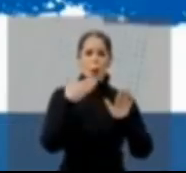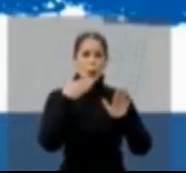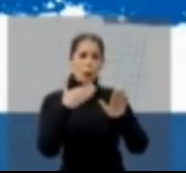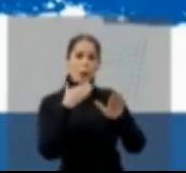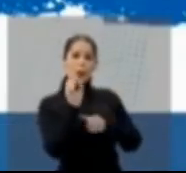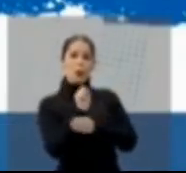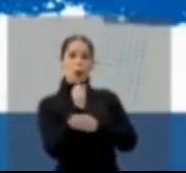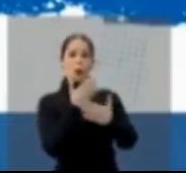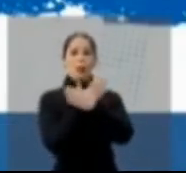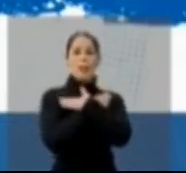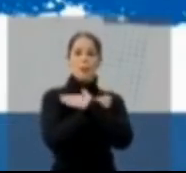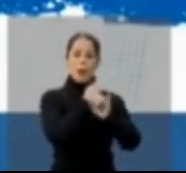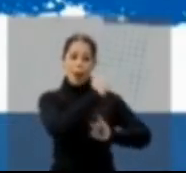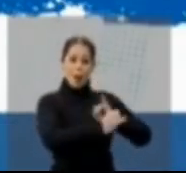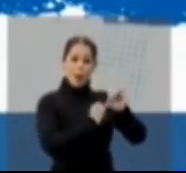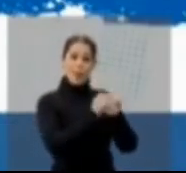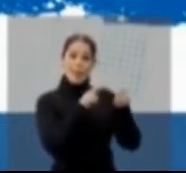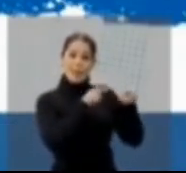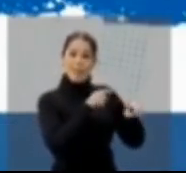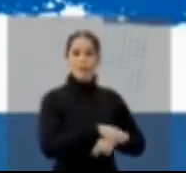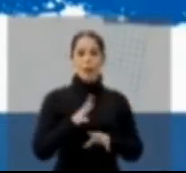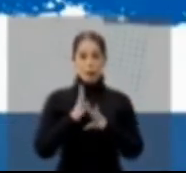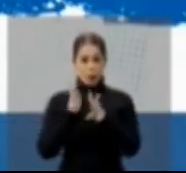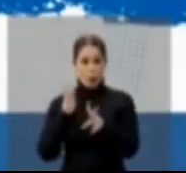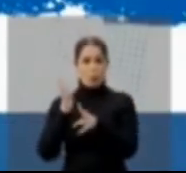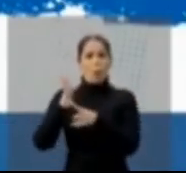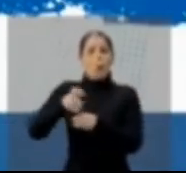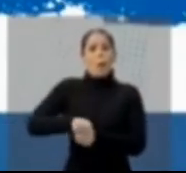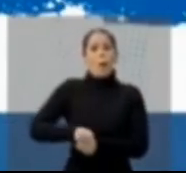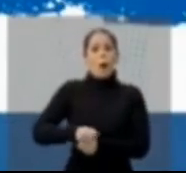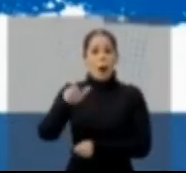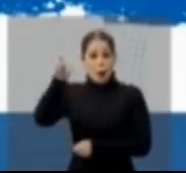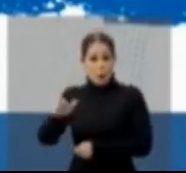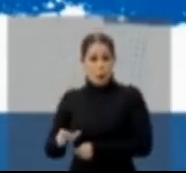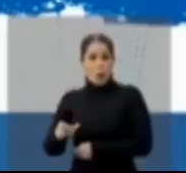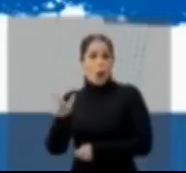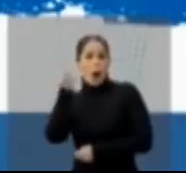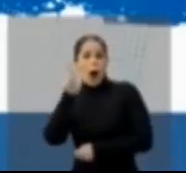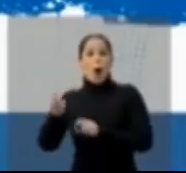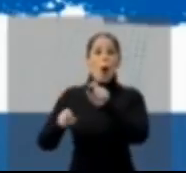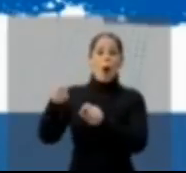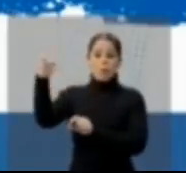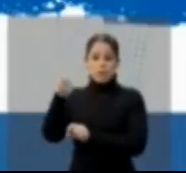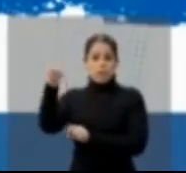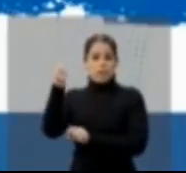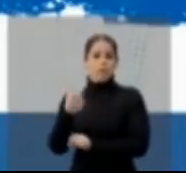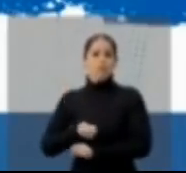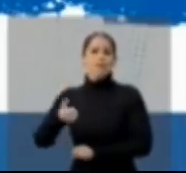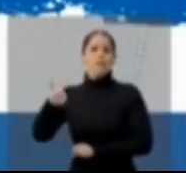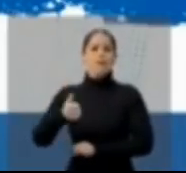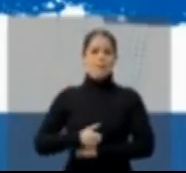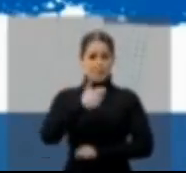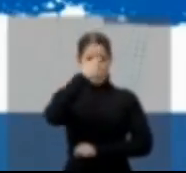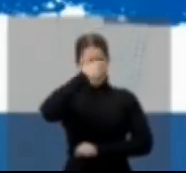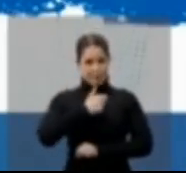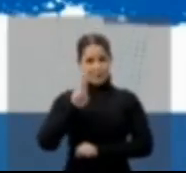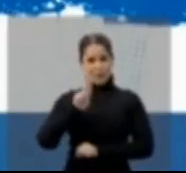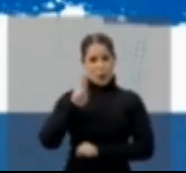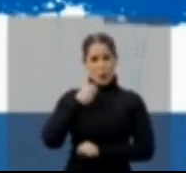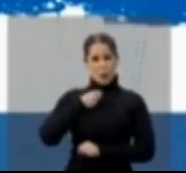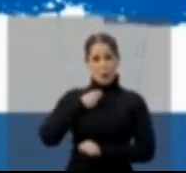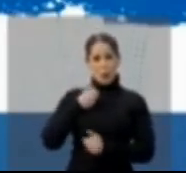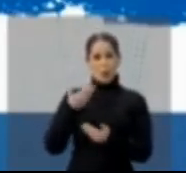de seguro-desemprego pela internet. As filas acabaram e o trabalhador recebe o benefício com mais rapidez. Ronaldo